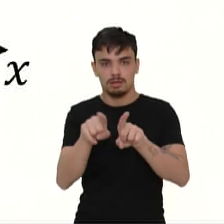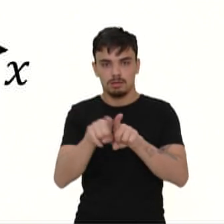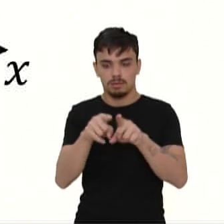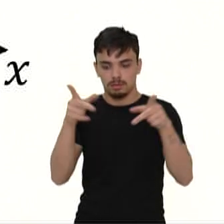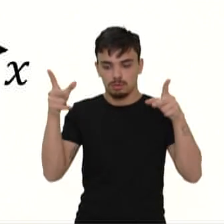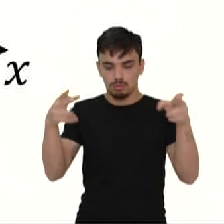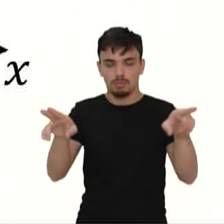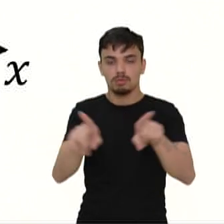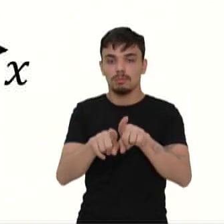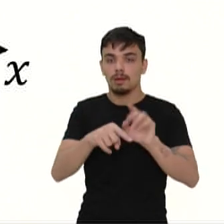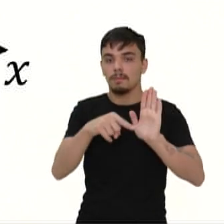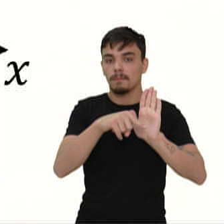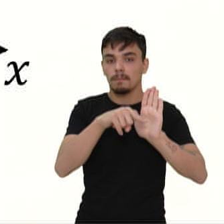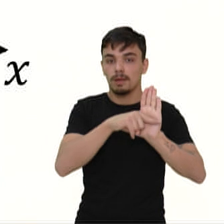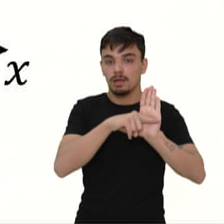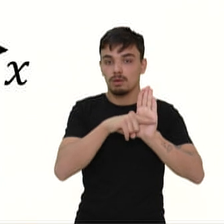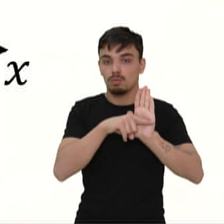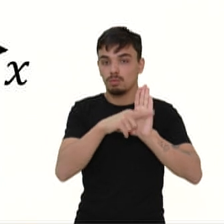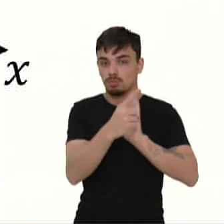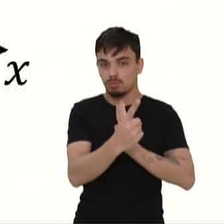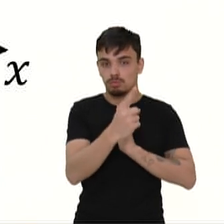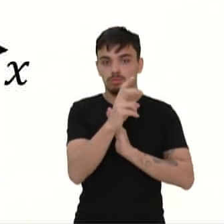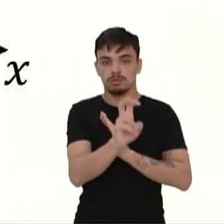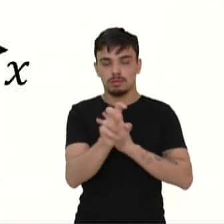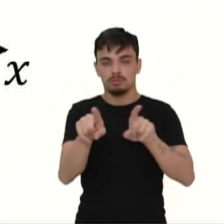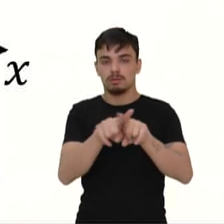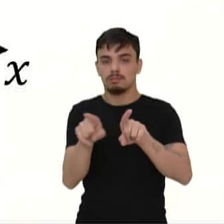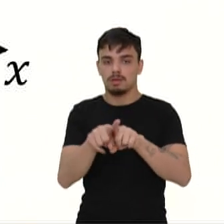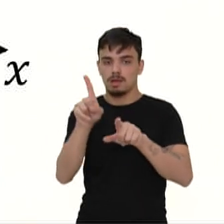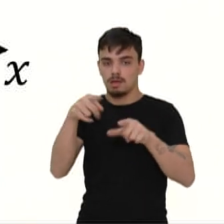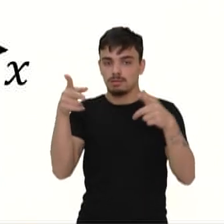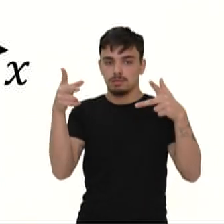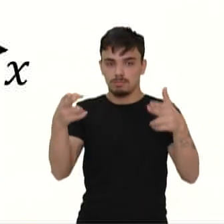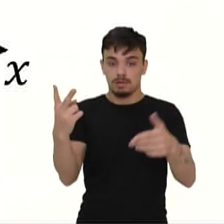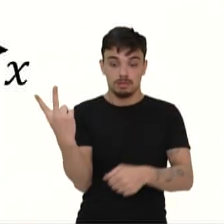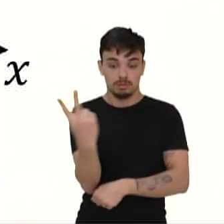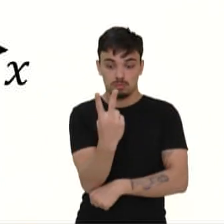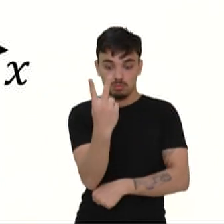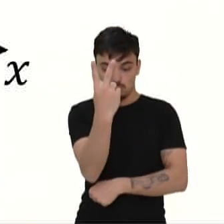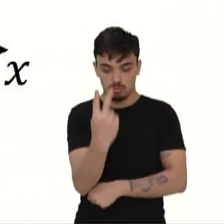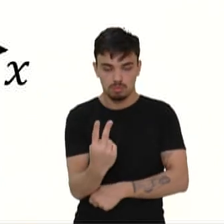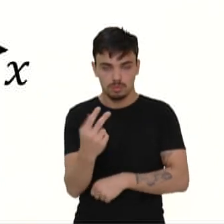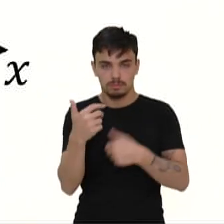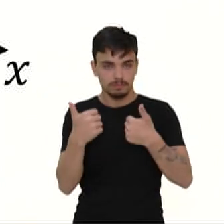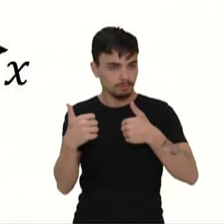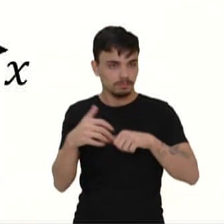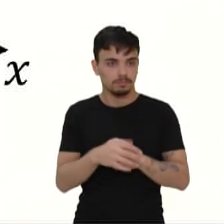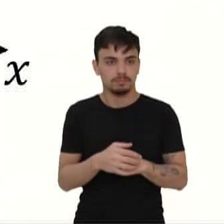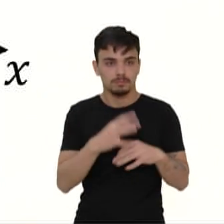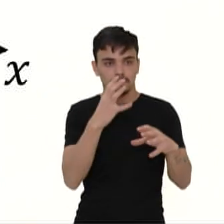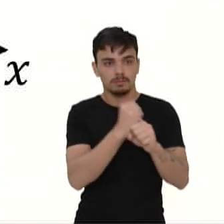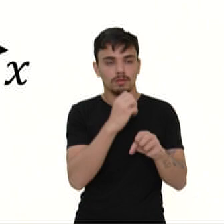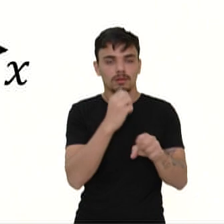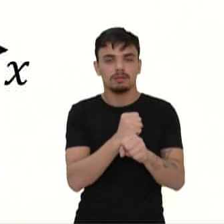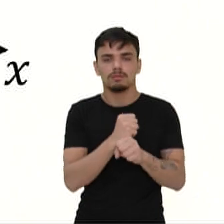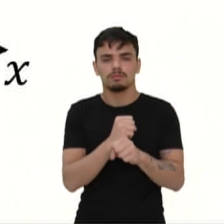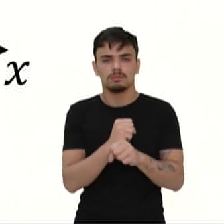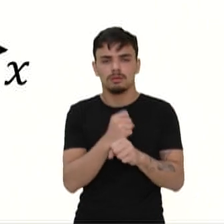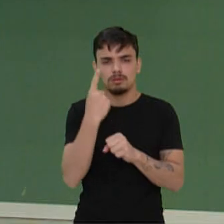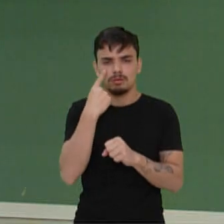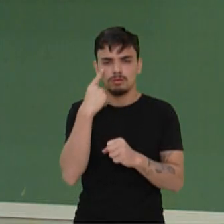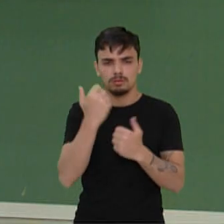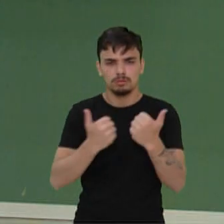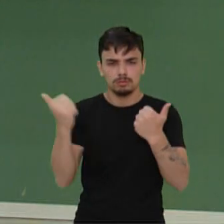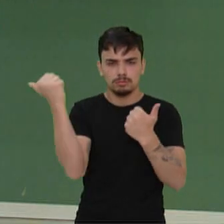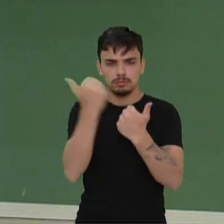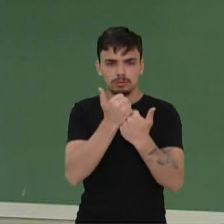e o 5 são também aí simétricos em relação ao 2. Agora sim, vamos calcular esses valores. O 1 e o 3, substitua o 1 e